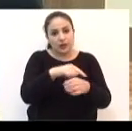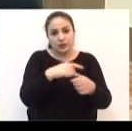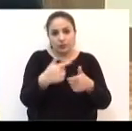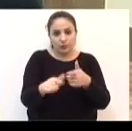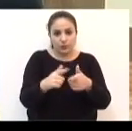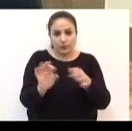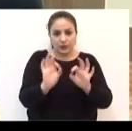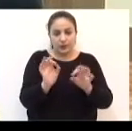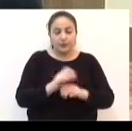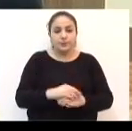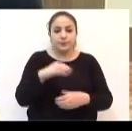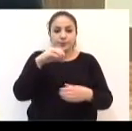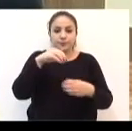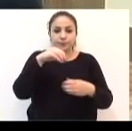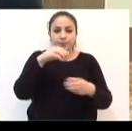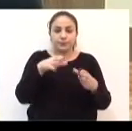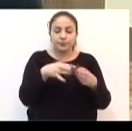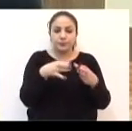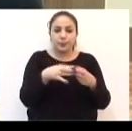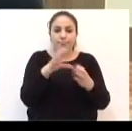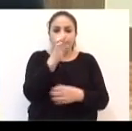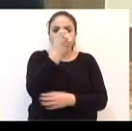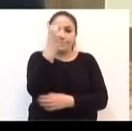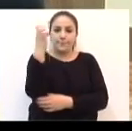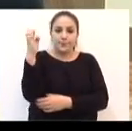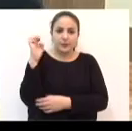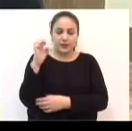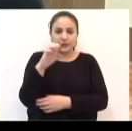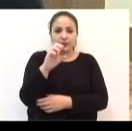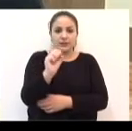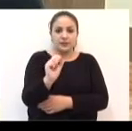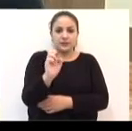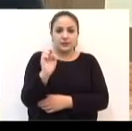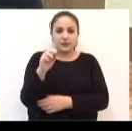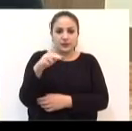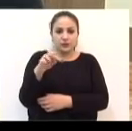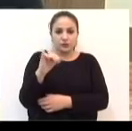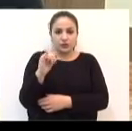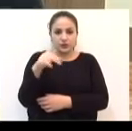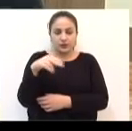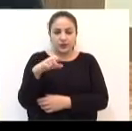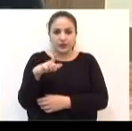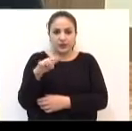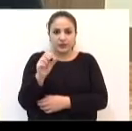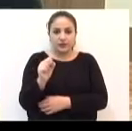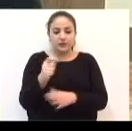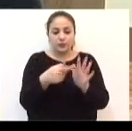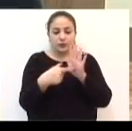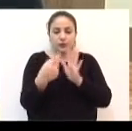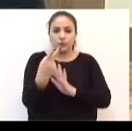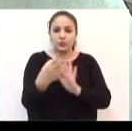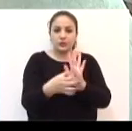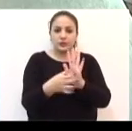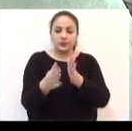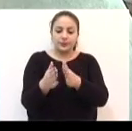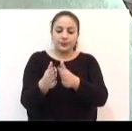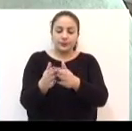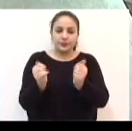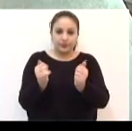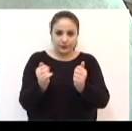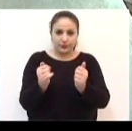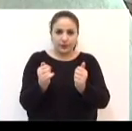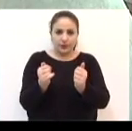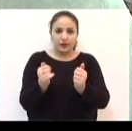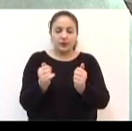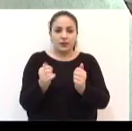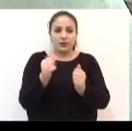Grupo Ecológico Sentinela dos Pampas apresentou 2 solicitações ao projeto do Executivo. A aplicação